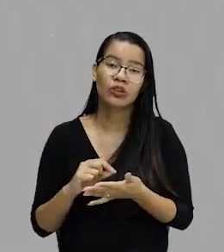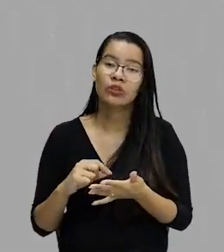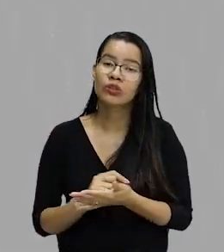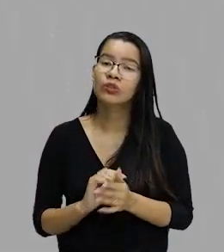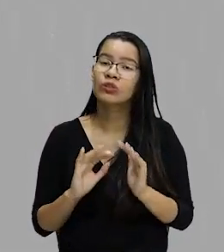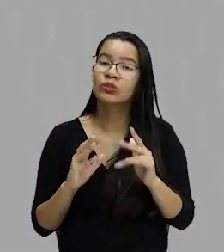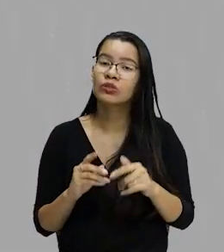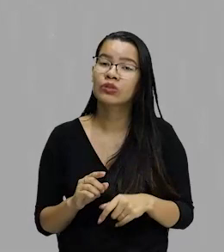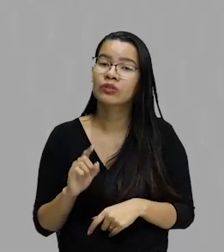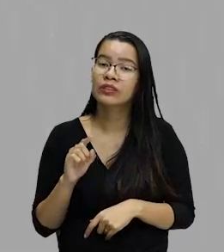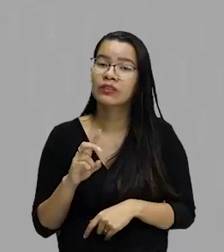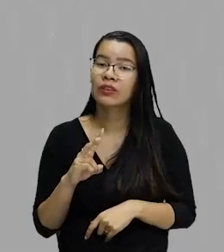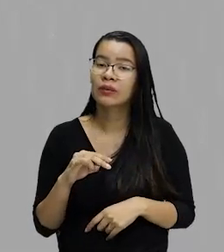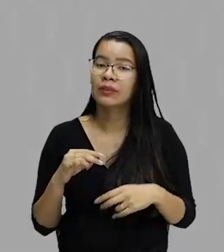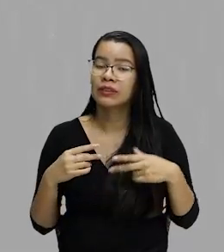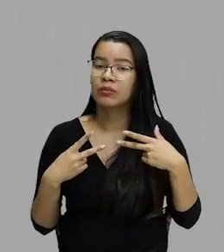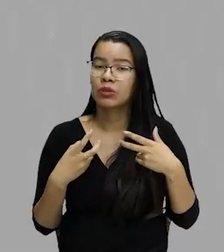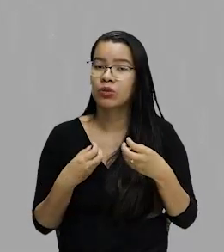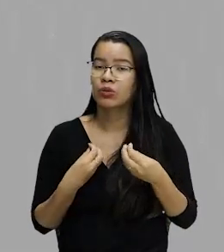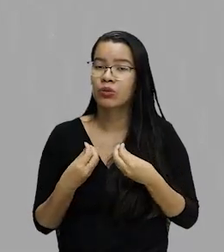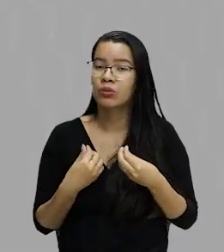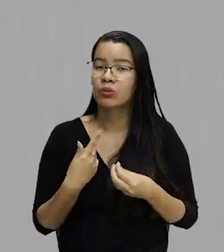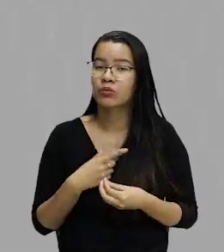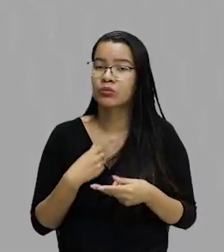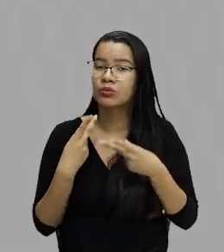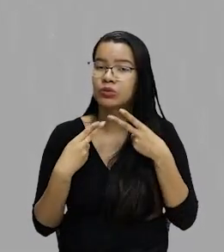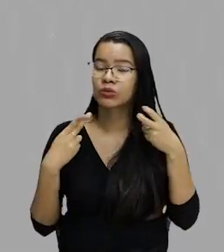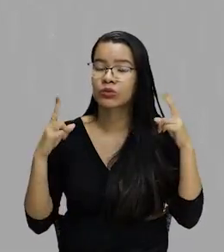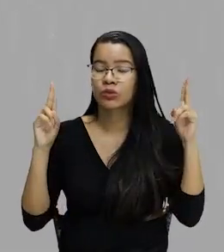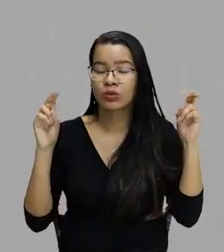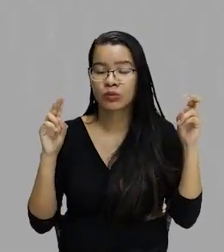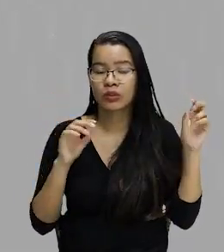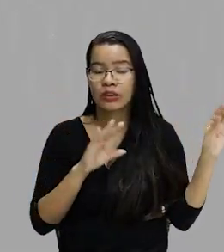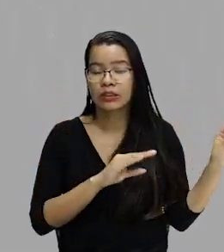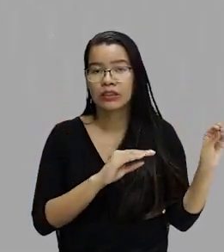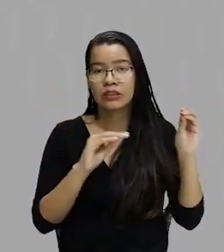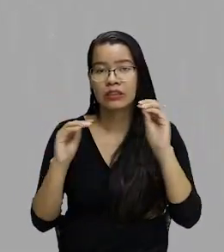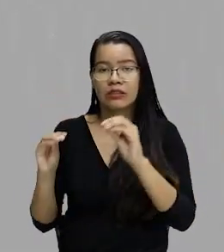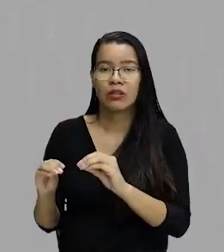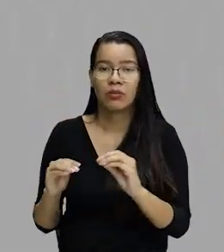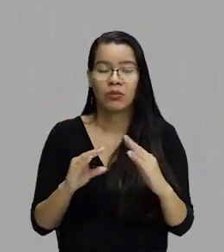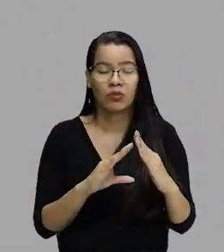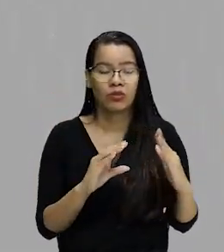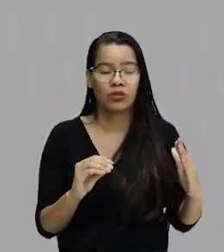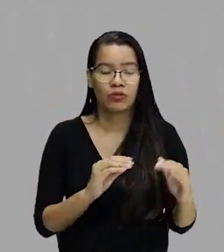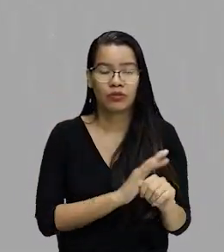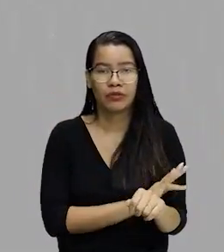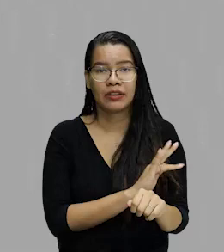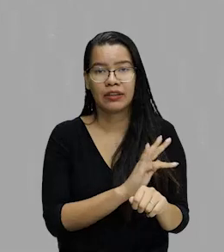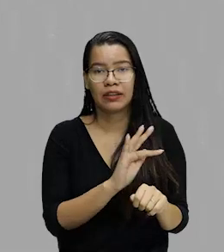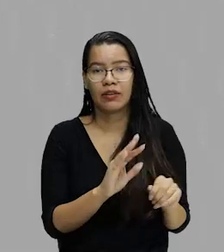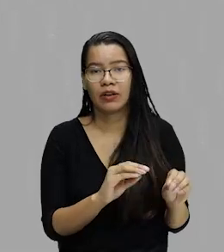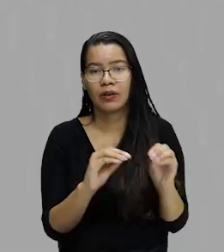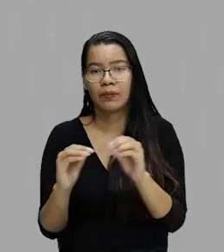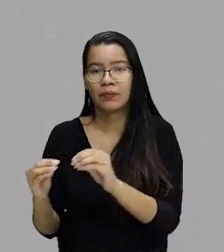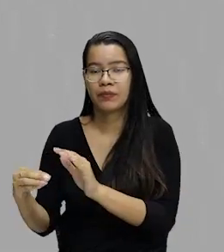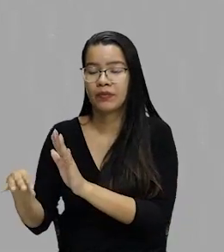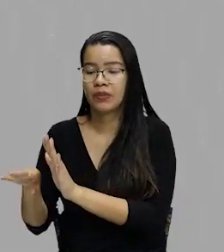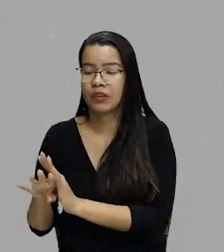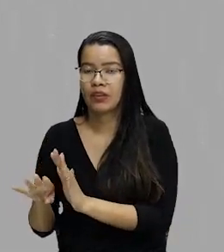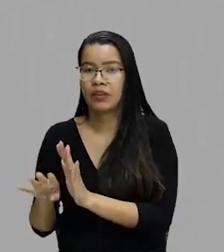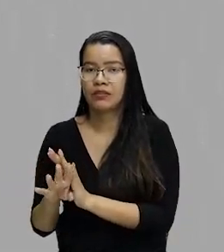da transição de um modelo feudal para o capitalismo comercial, esta letra ela se apresenta com